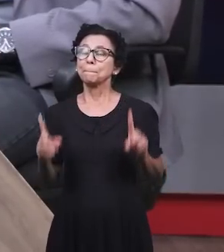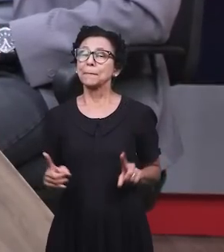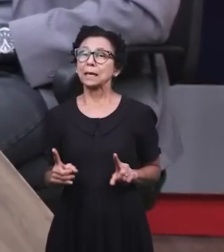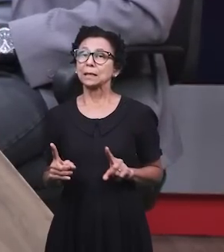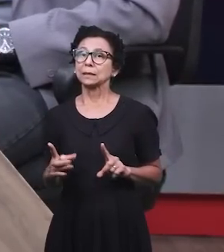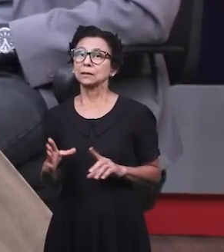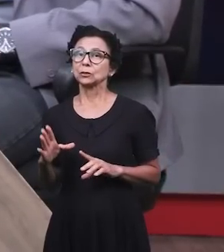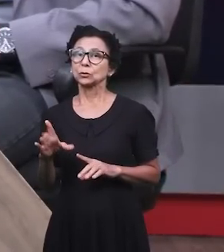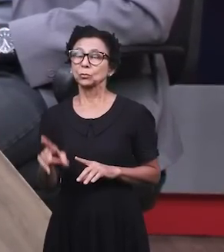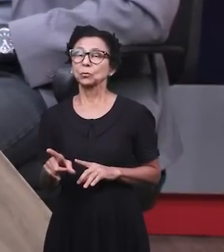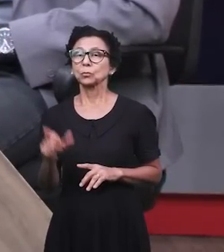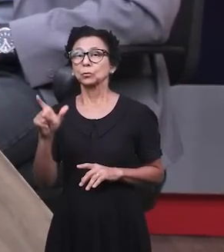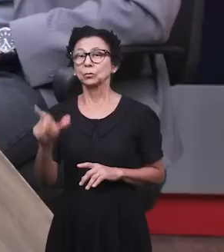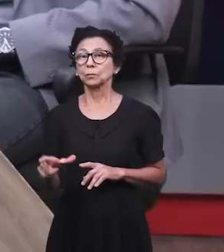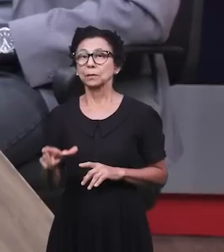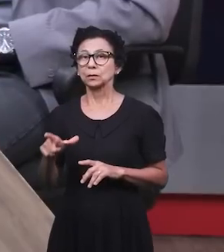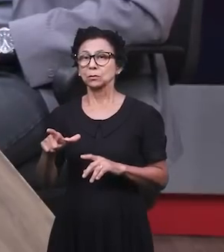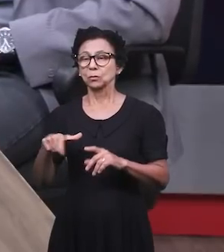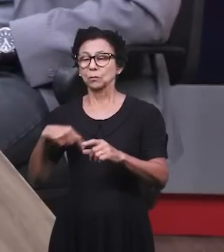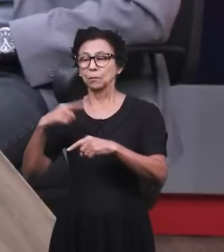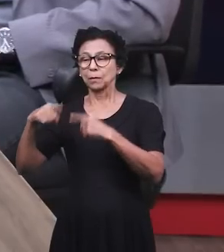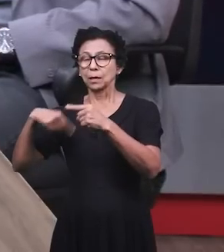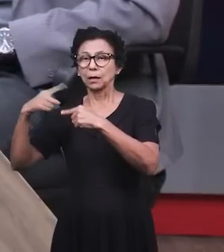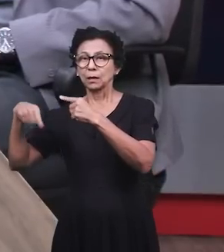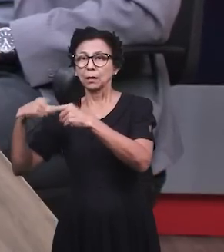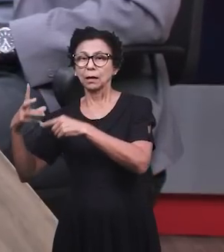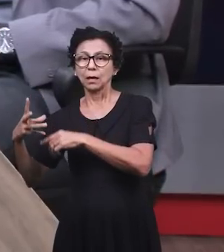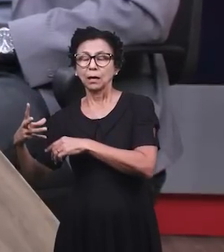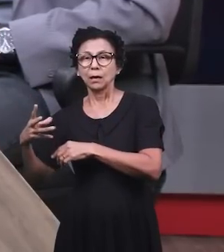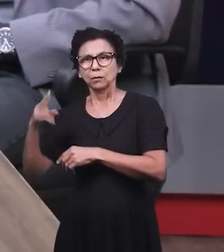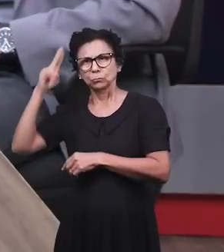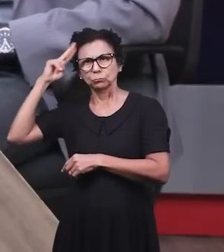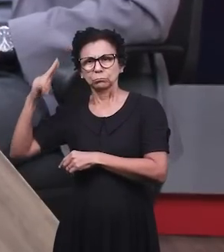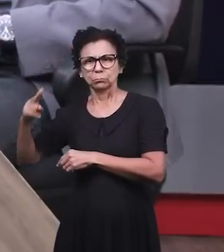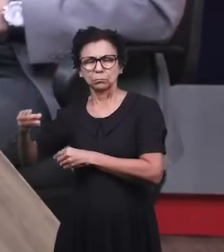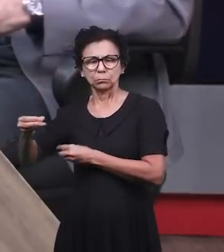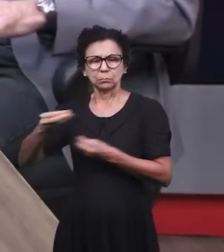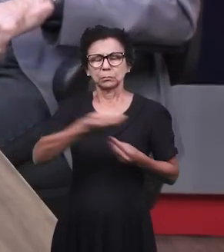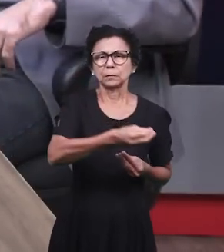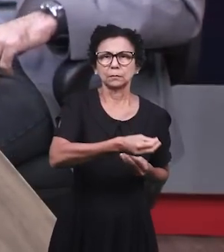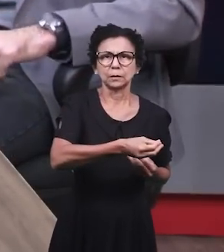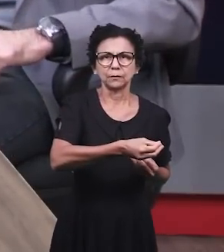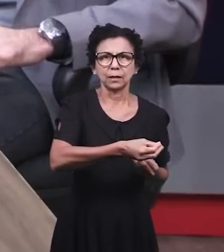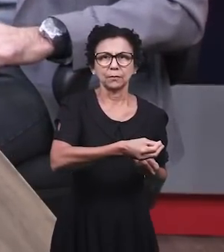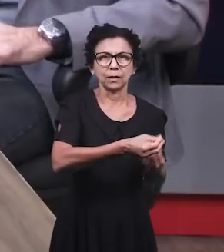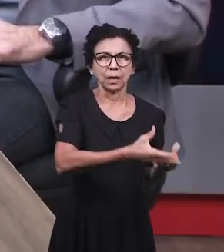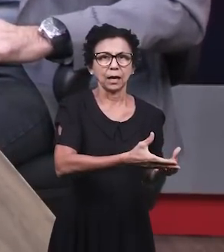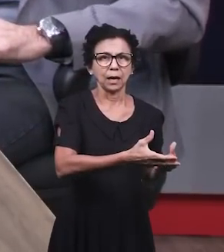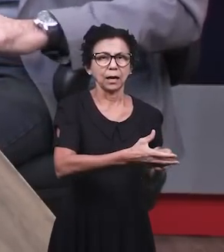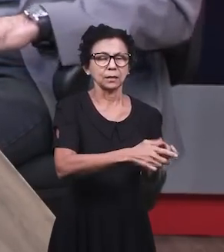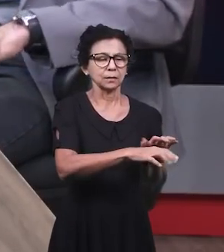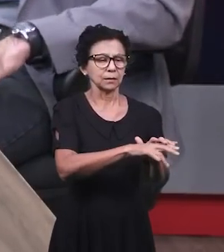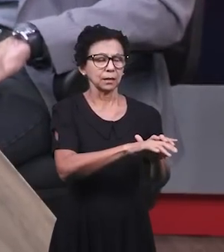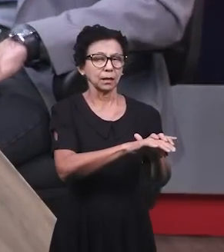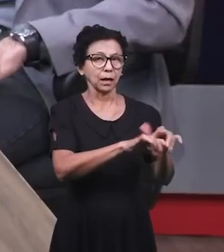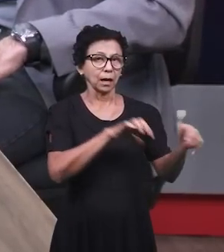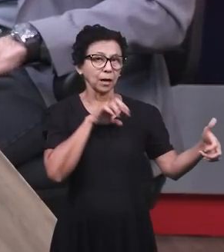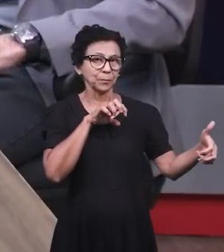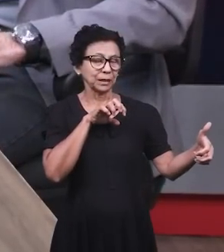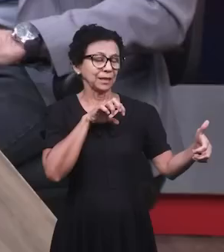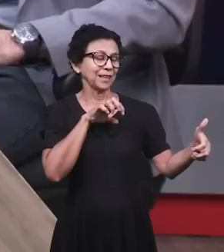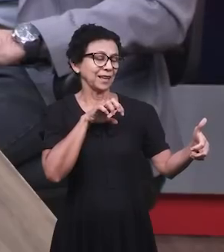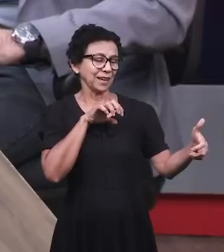ao enrolar, a mensagem era desvendada. Então, exatamente essa, você vê, né? Quanto tempo antes de se